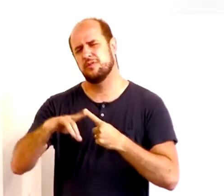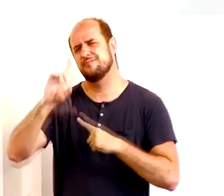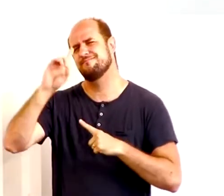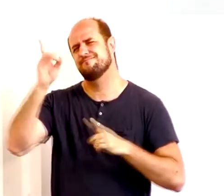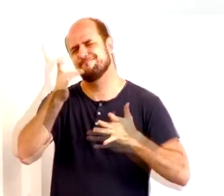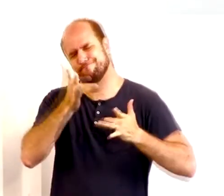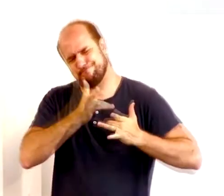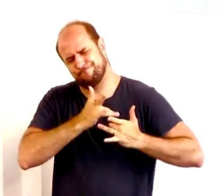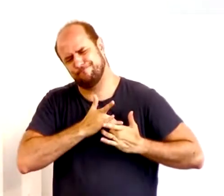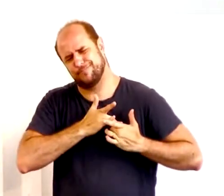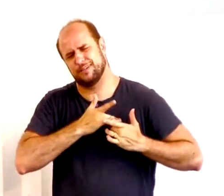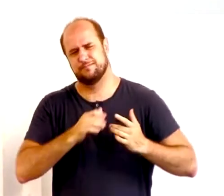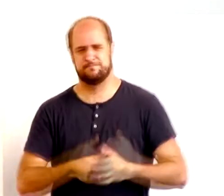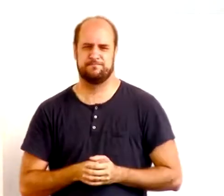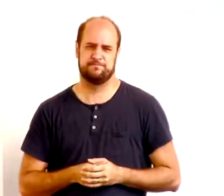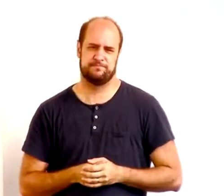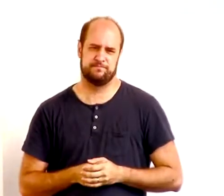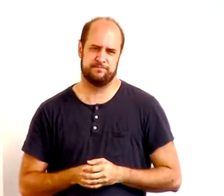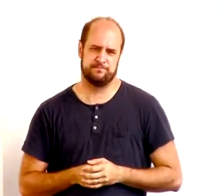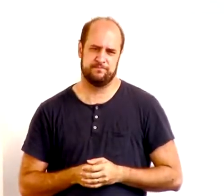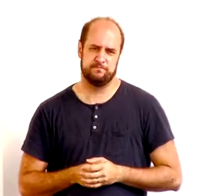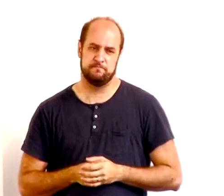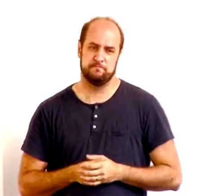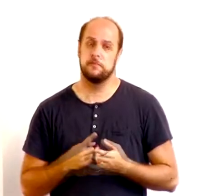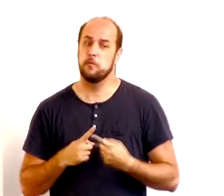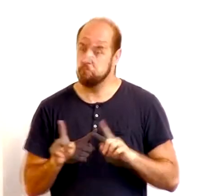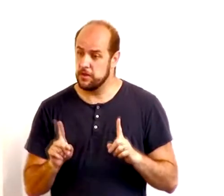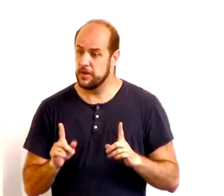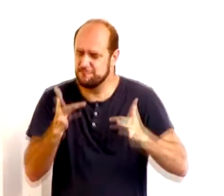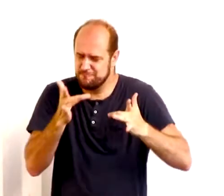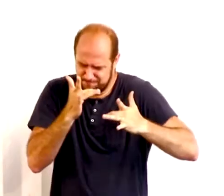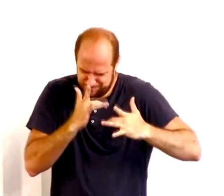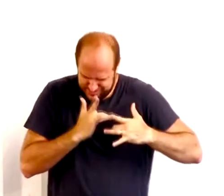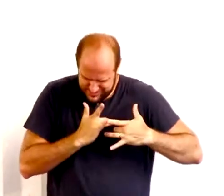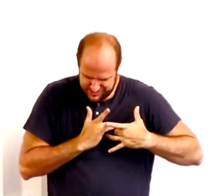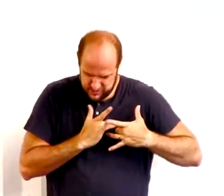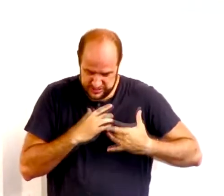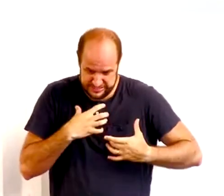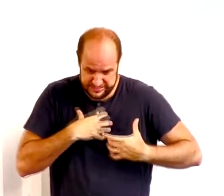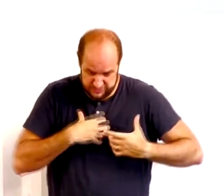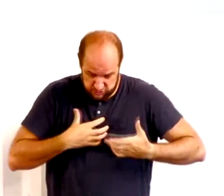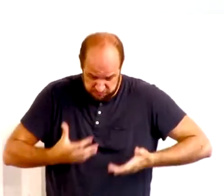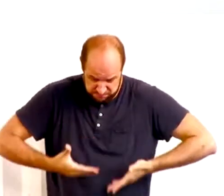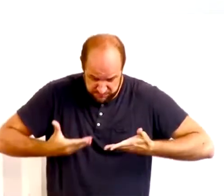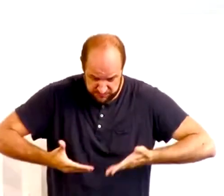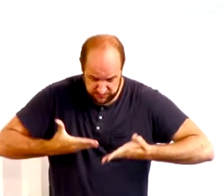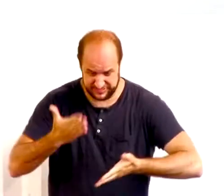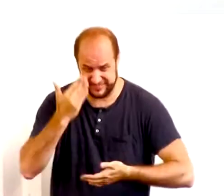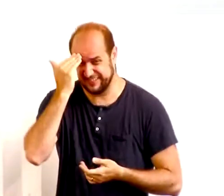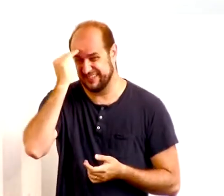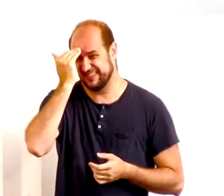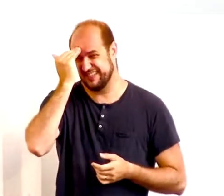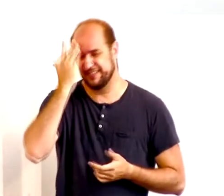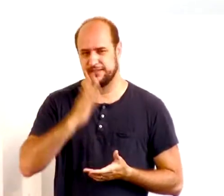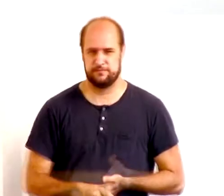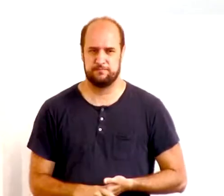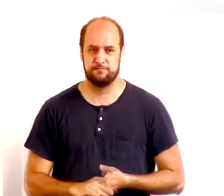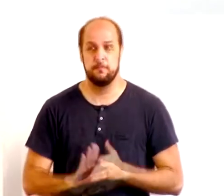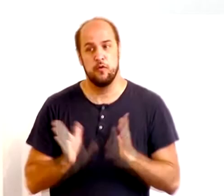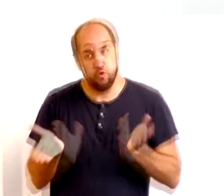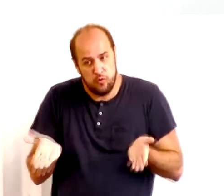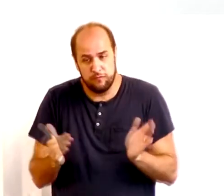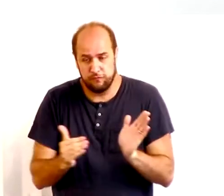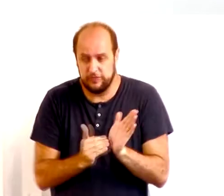só pela misericórdia. Mas é justamente essa misericórdia que nos leva a entender algumas coisas. Então eu concluo dizendo,